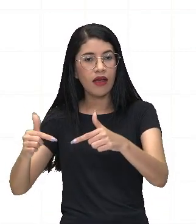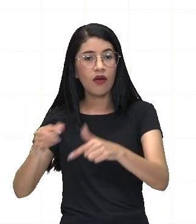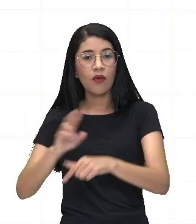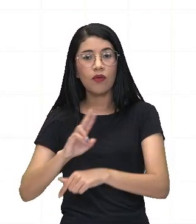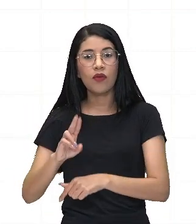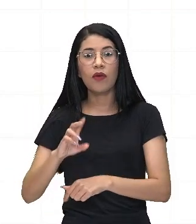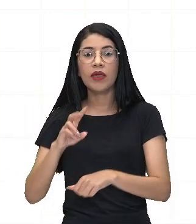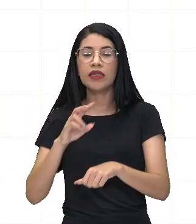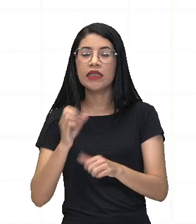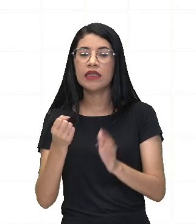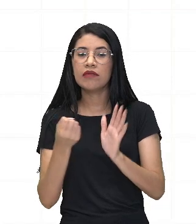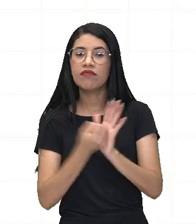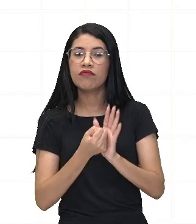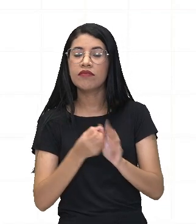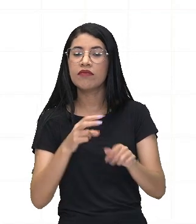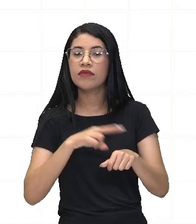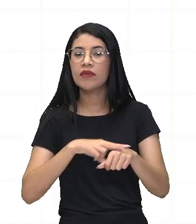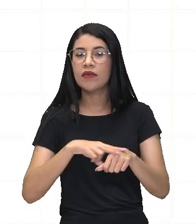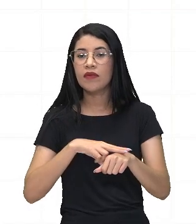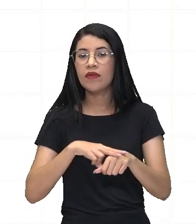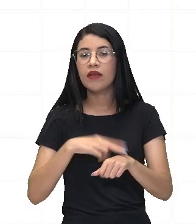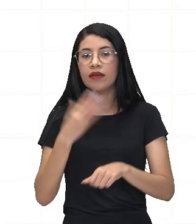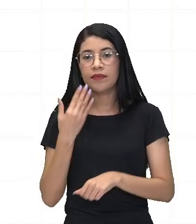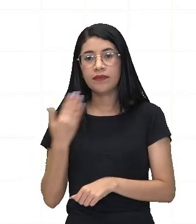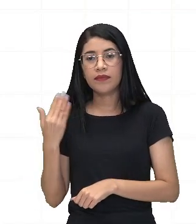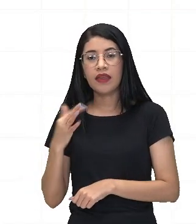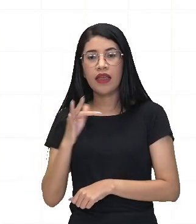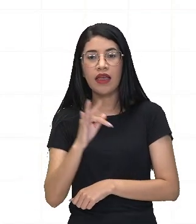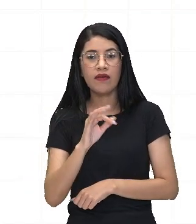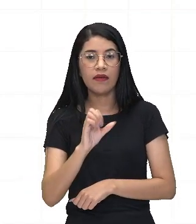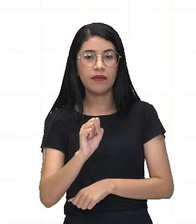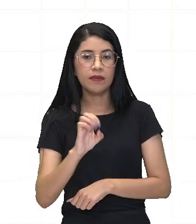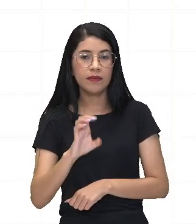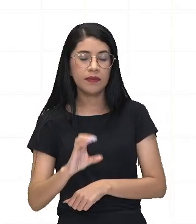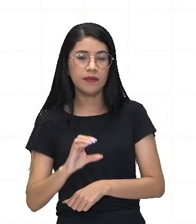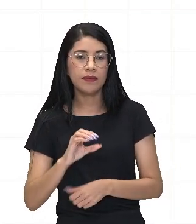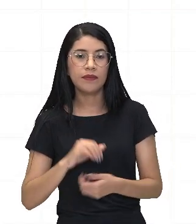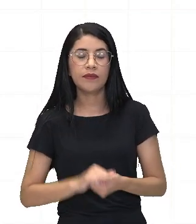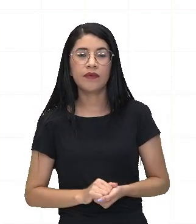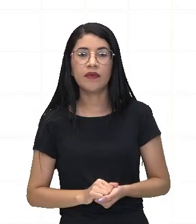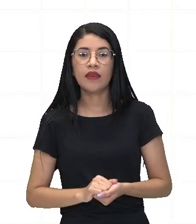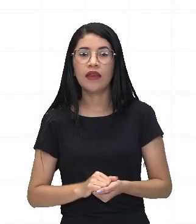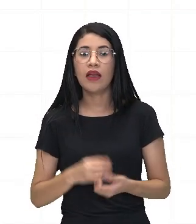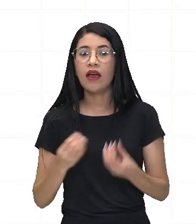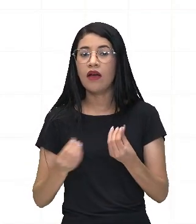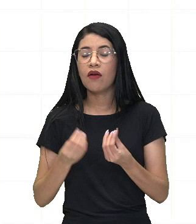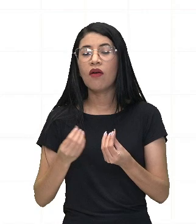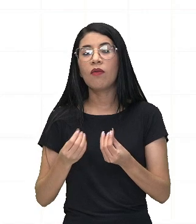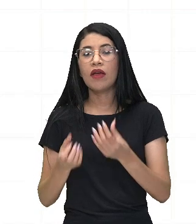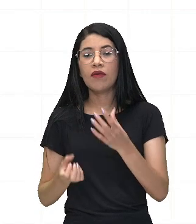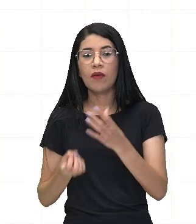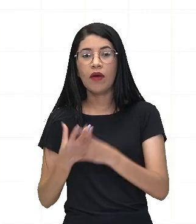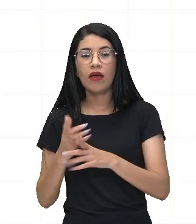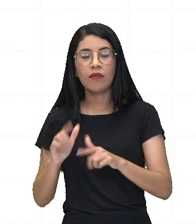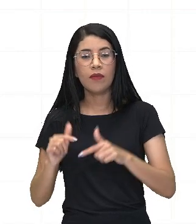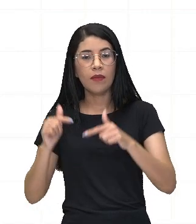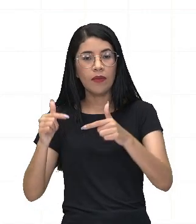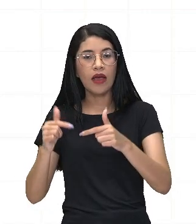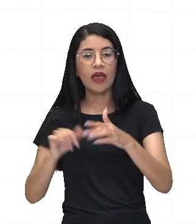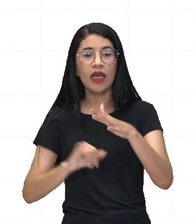Selo Verde, né? Que vem aí com essa sigla FSC, que é emitido pelo FSC Brasil.